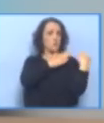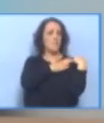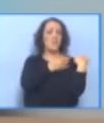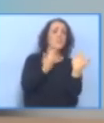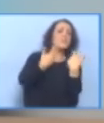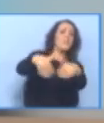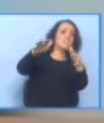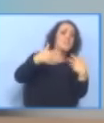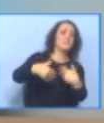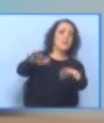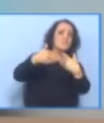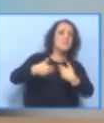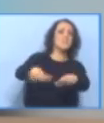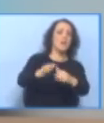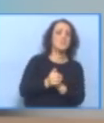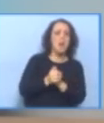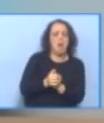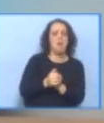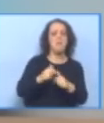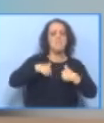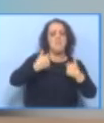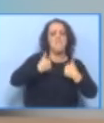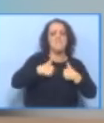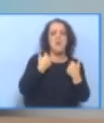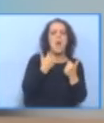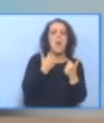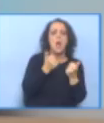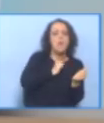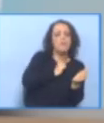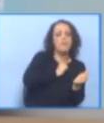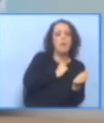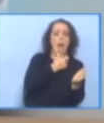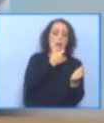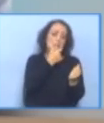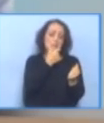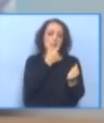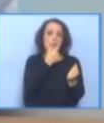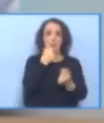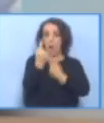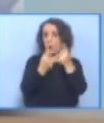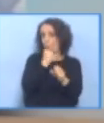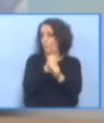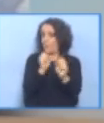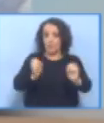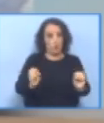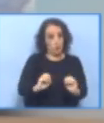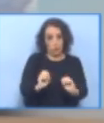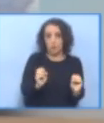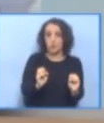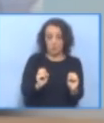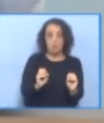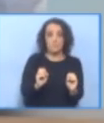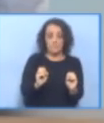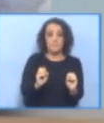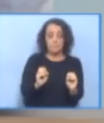andar, que cada um quis fazer só a sua pequenina parte, mesmo em alguns casos não fizeram a sua pequenina parte,